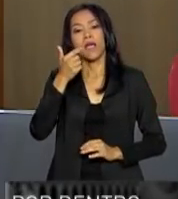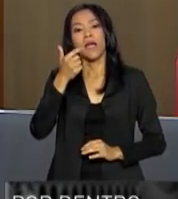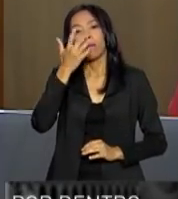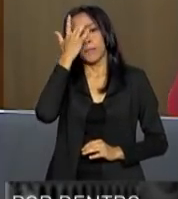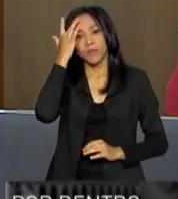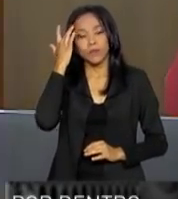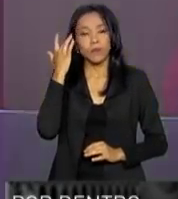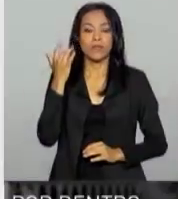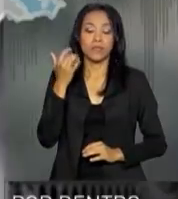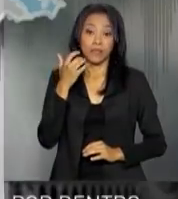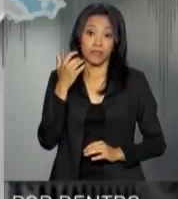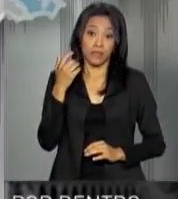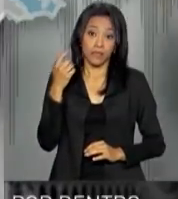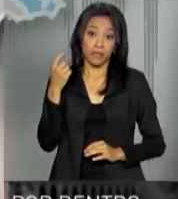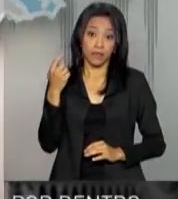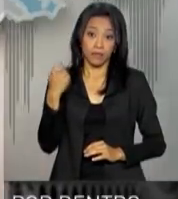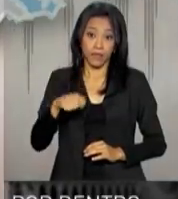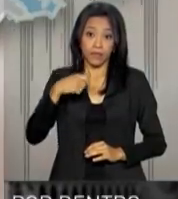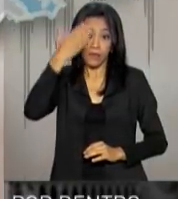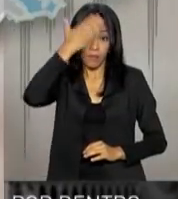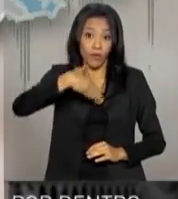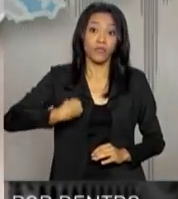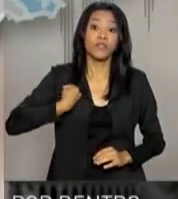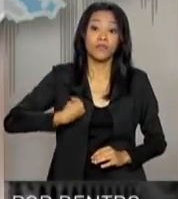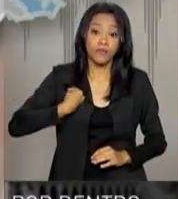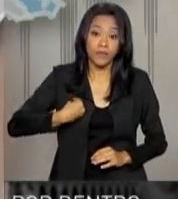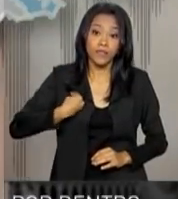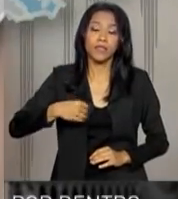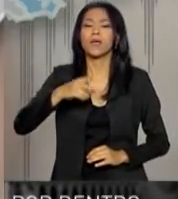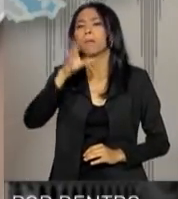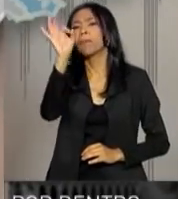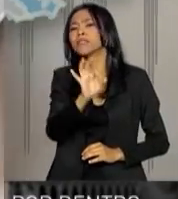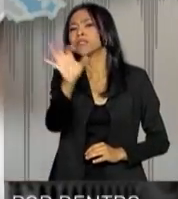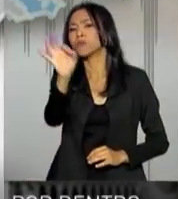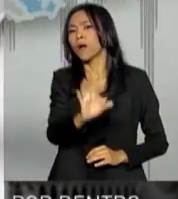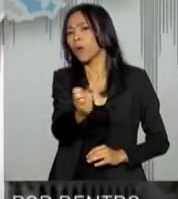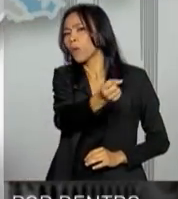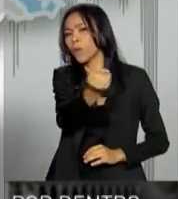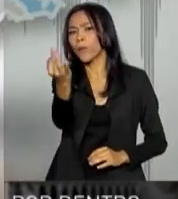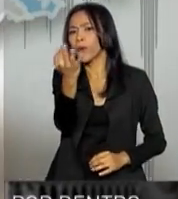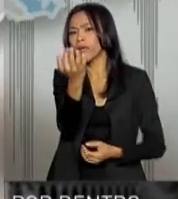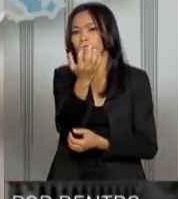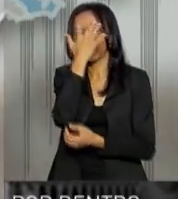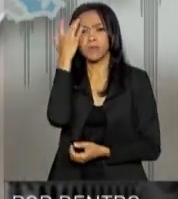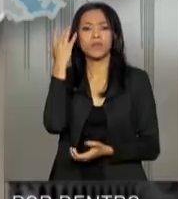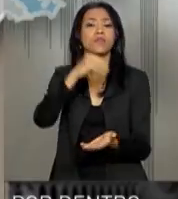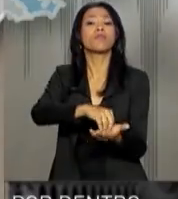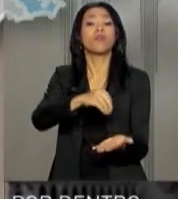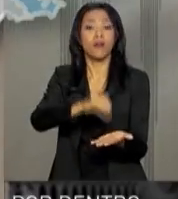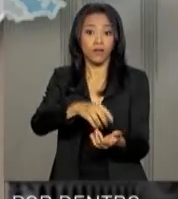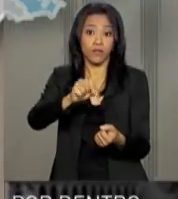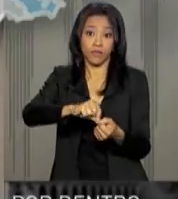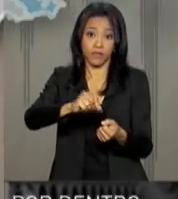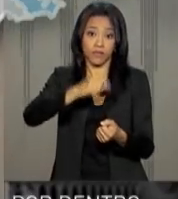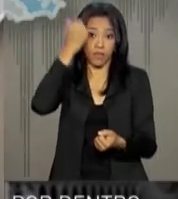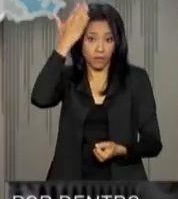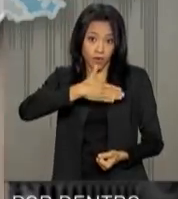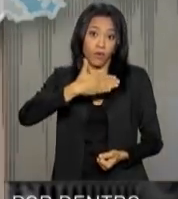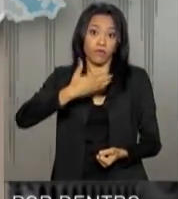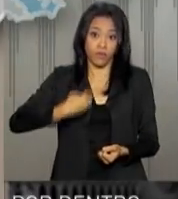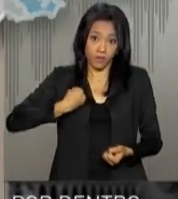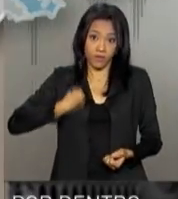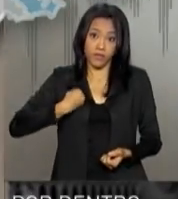que têm que fazer prova de vida em termos percentuais quantas pessoas ainda faltam fazer essa prova de vida e qual é